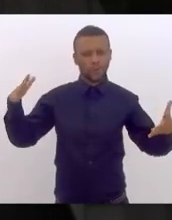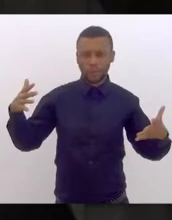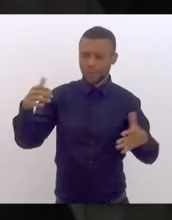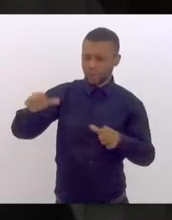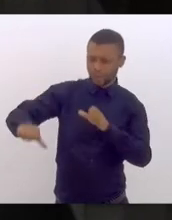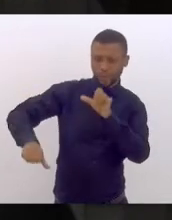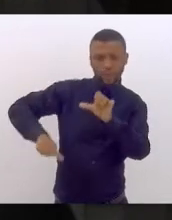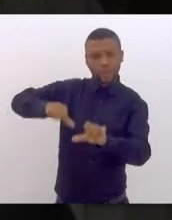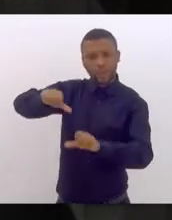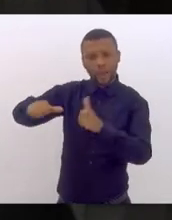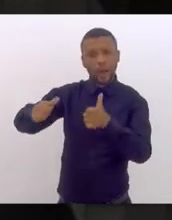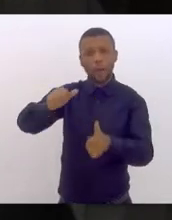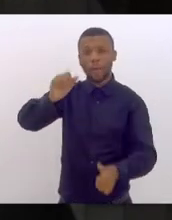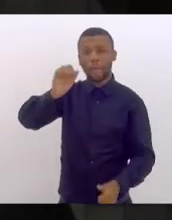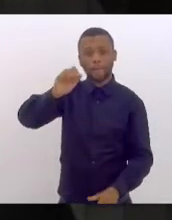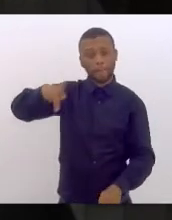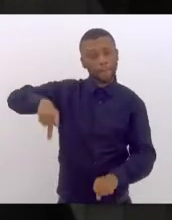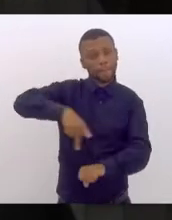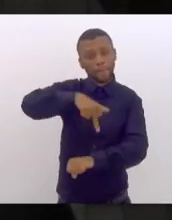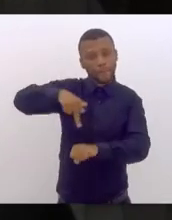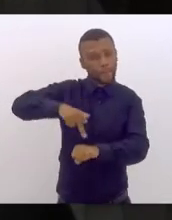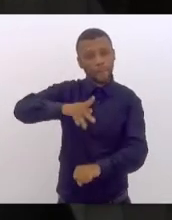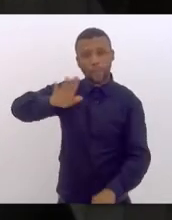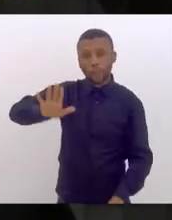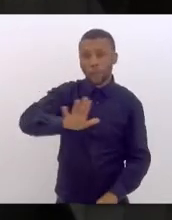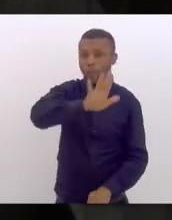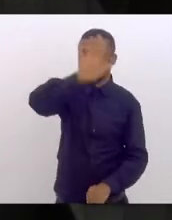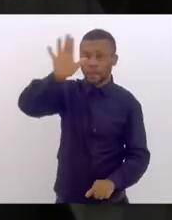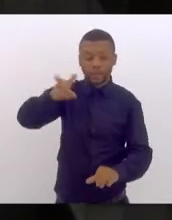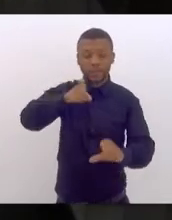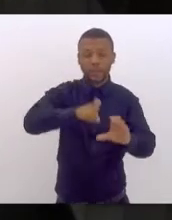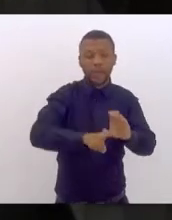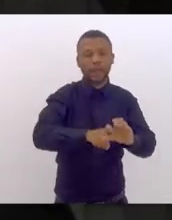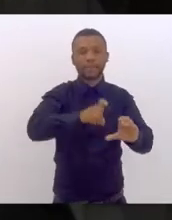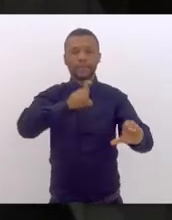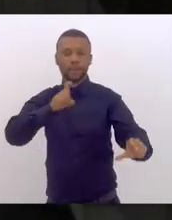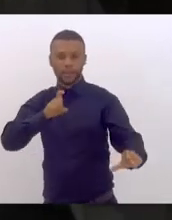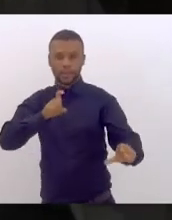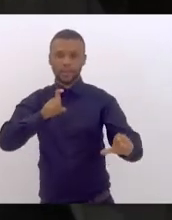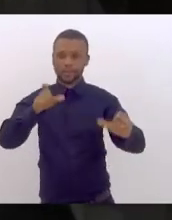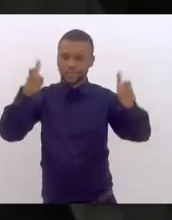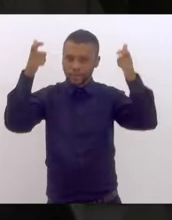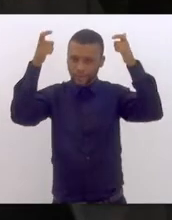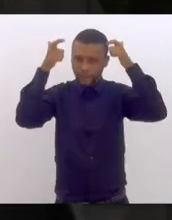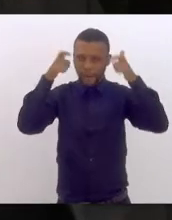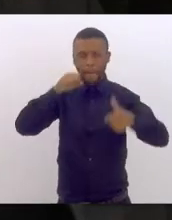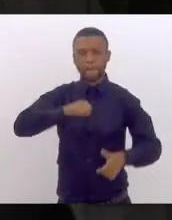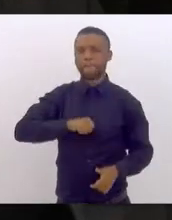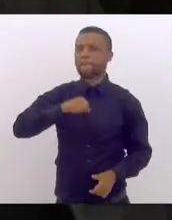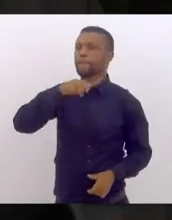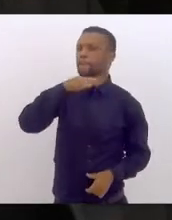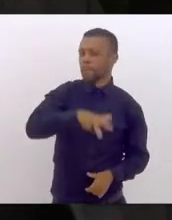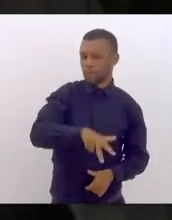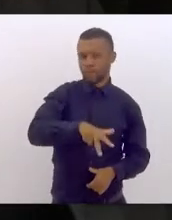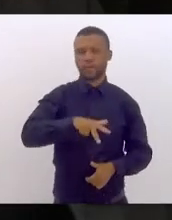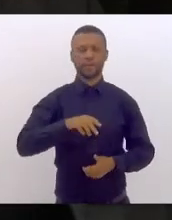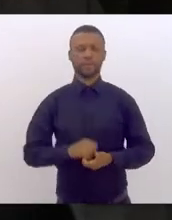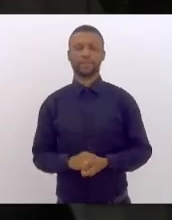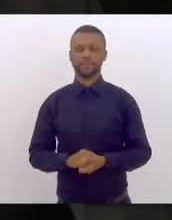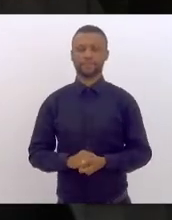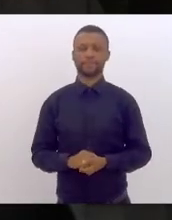tornar uma nação independente do jogo português